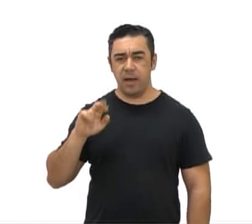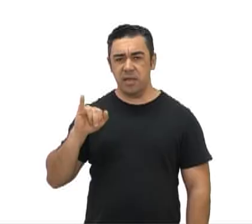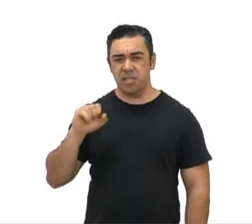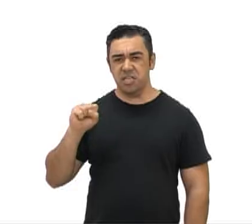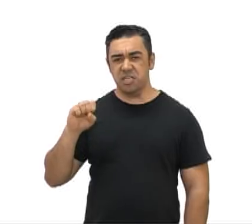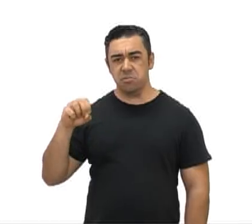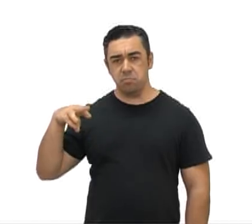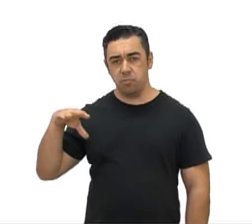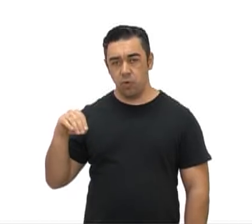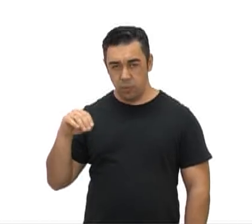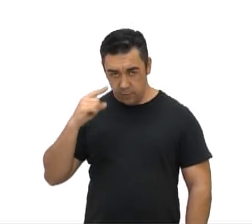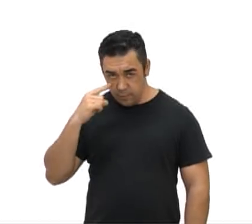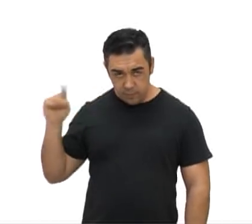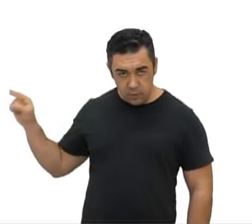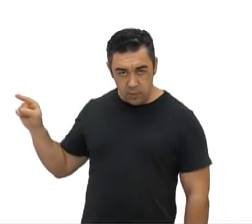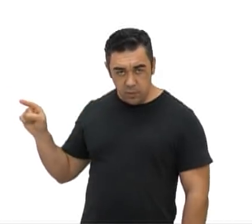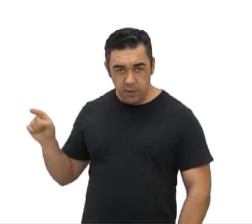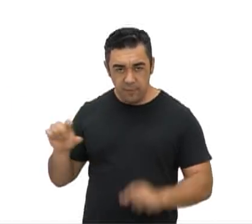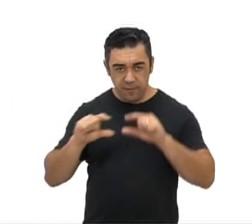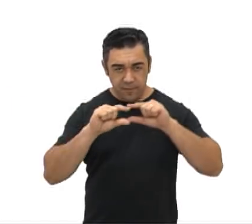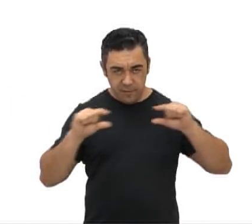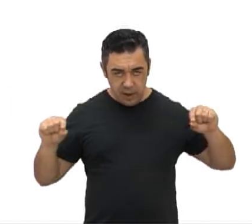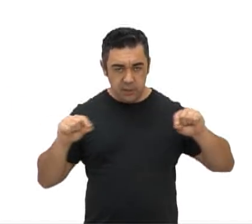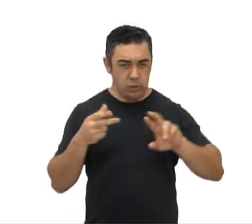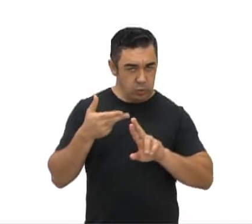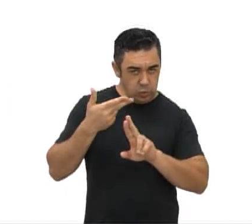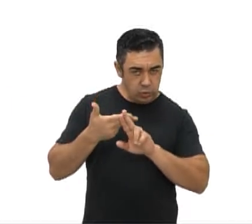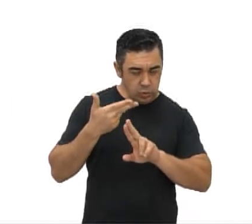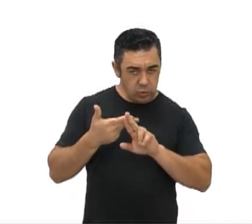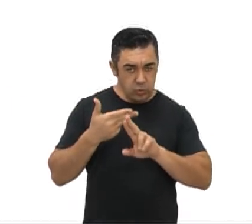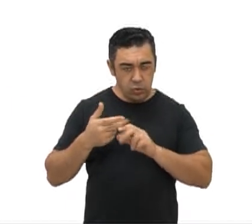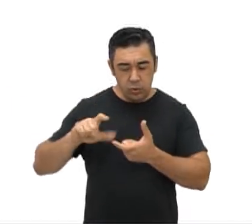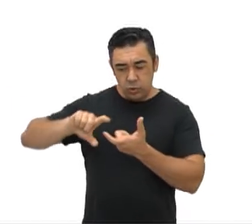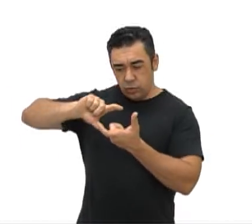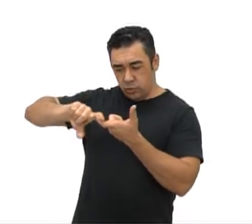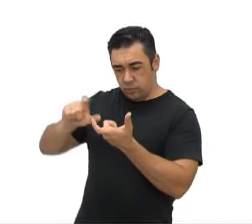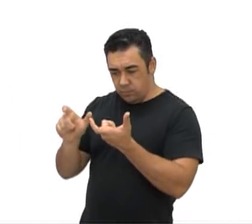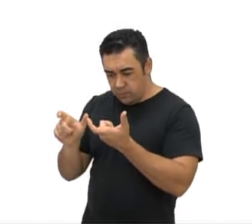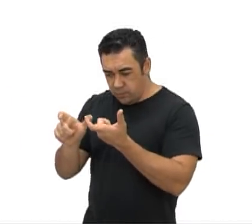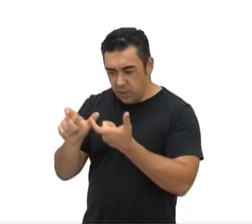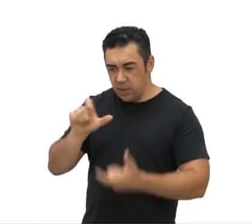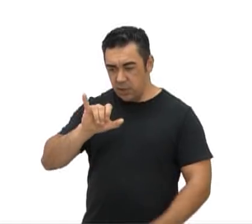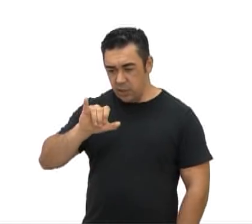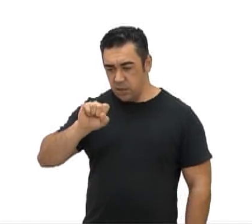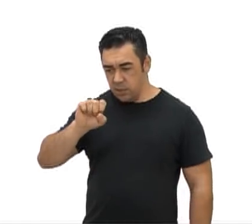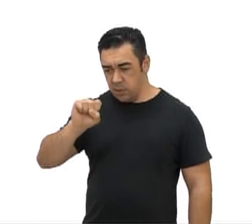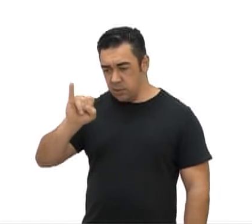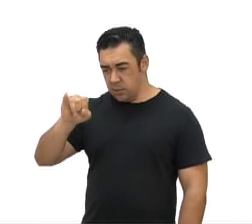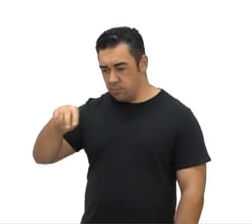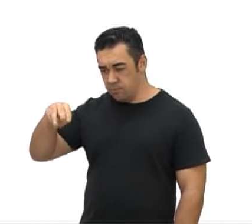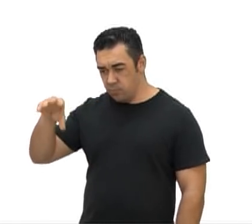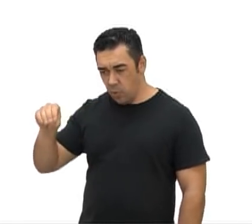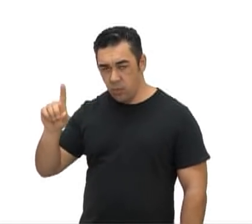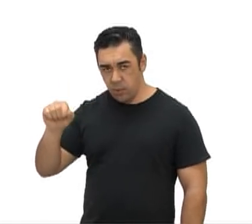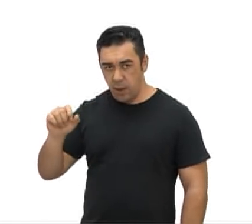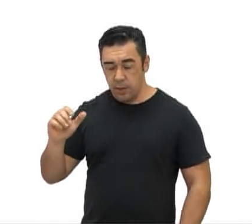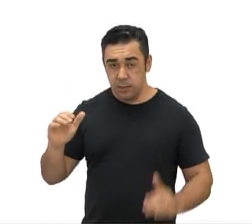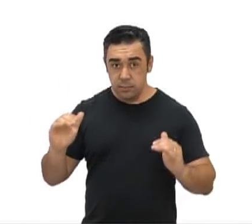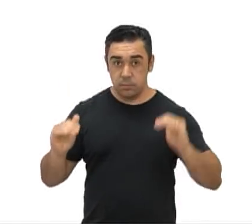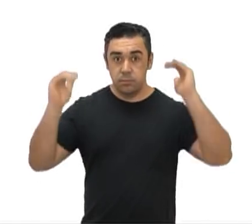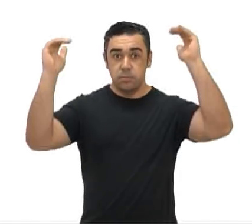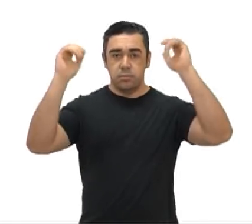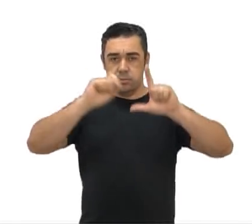Então, quem fez uma frase aí que utilizou, né, com o sufixo, o adjetivo ali, conseguiu fazer as frases como